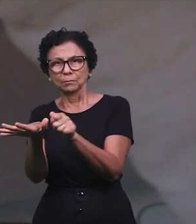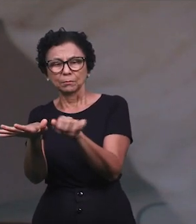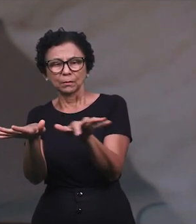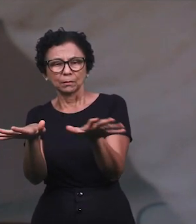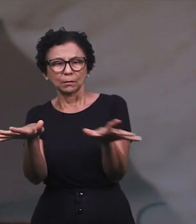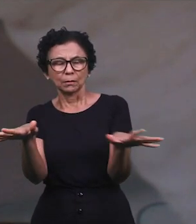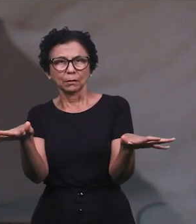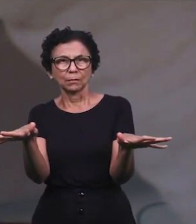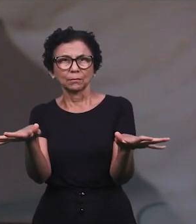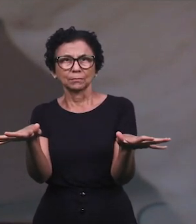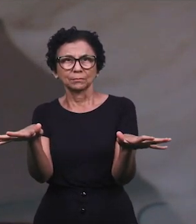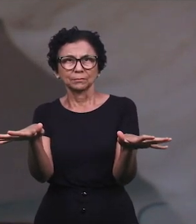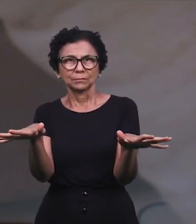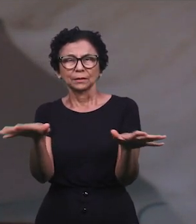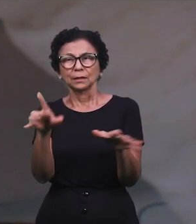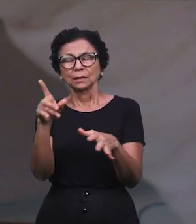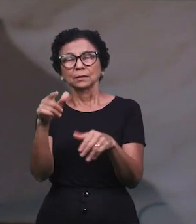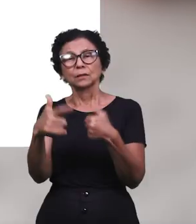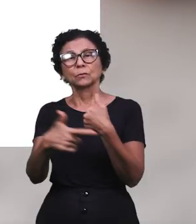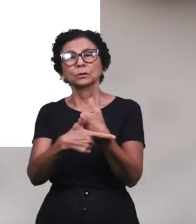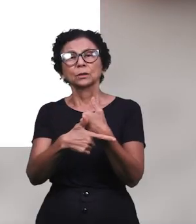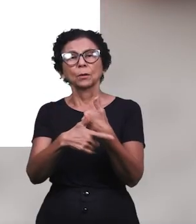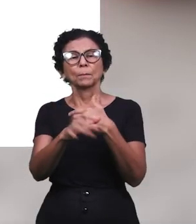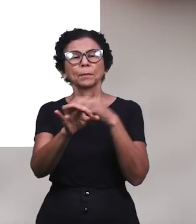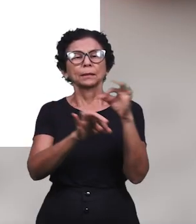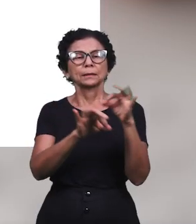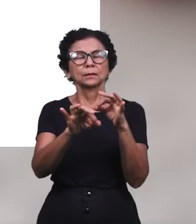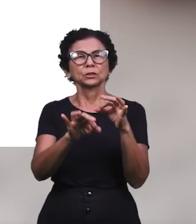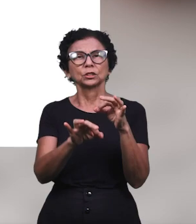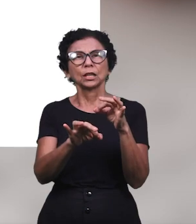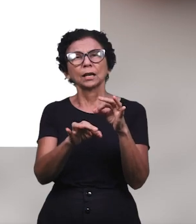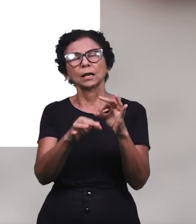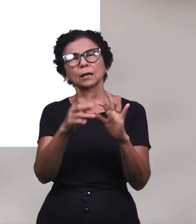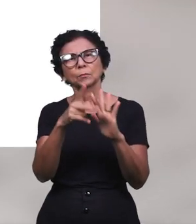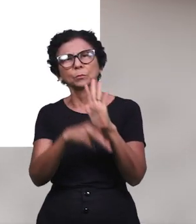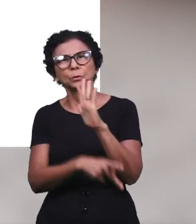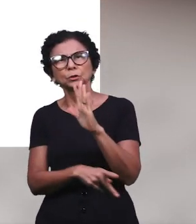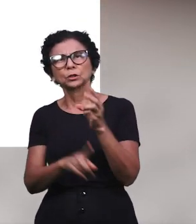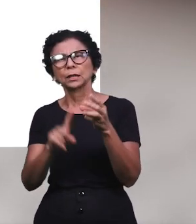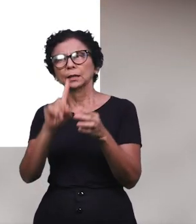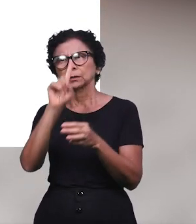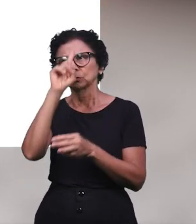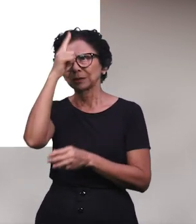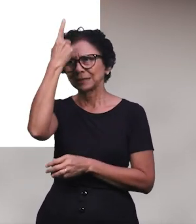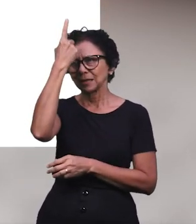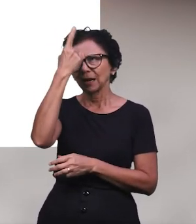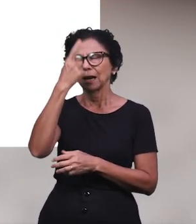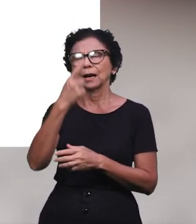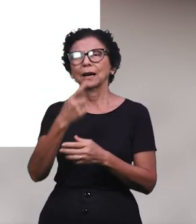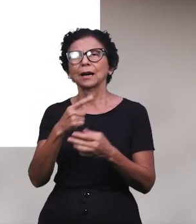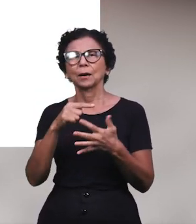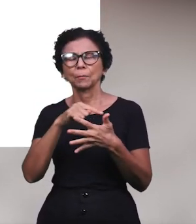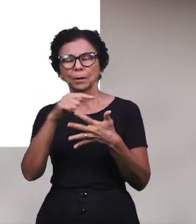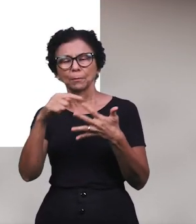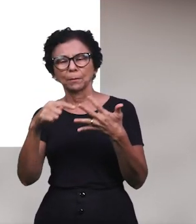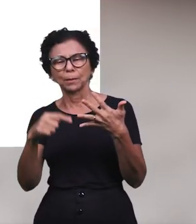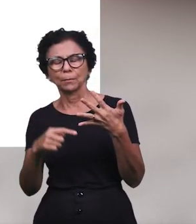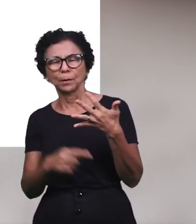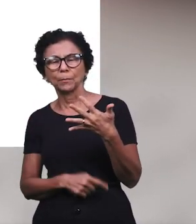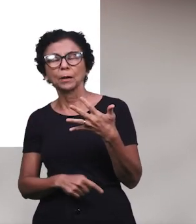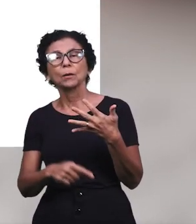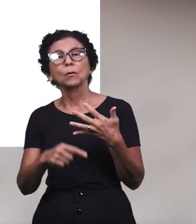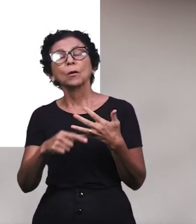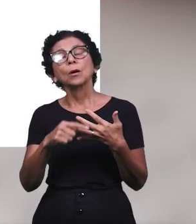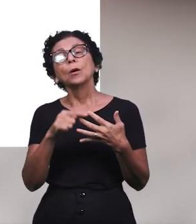mapa mental ele tem a função de planejar, de organizar, de criar. Então você coloca o tema central que você